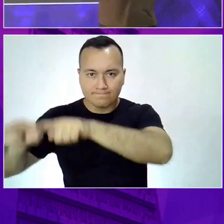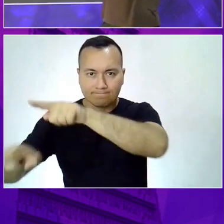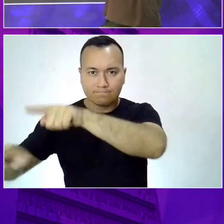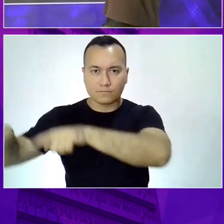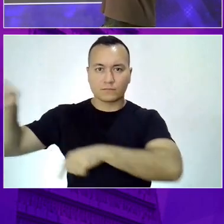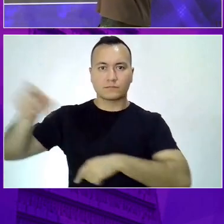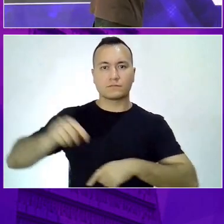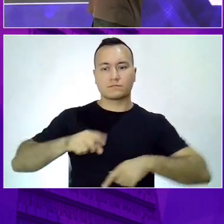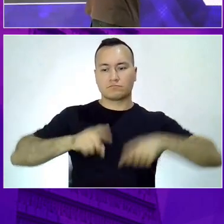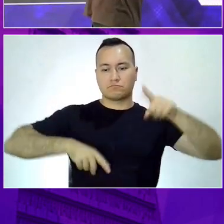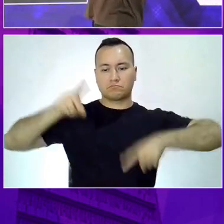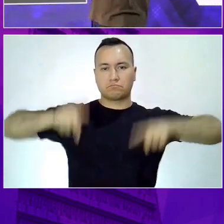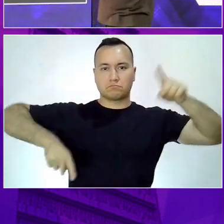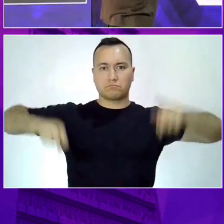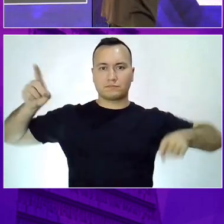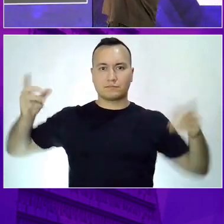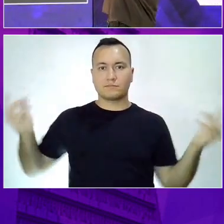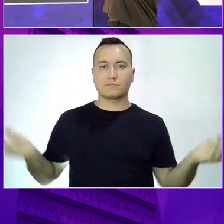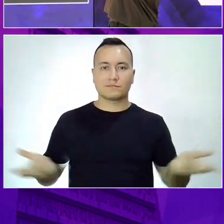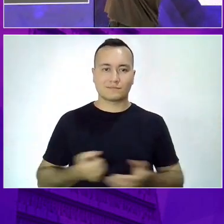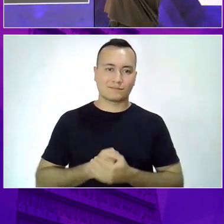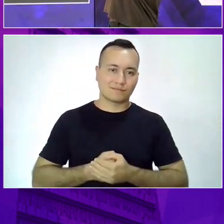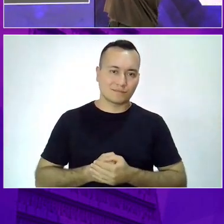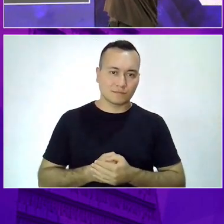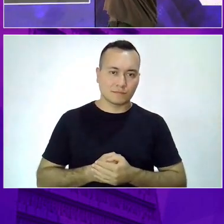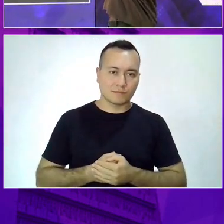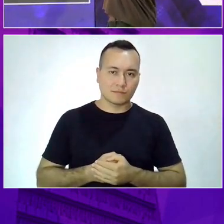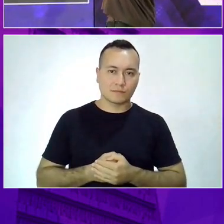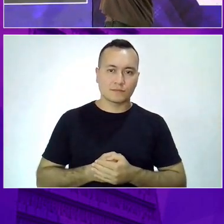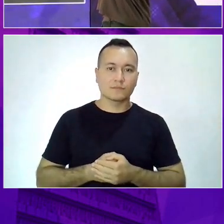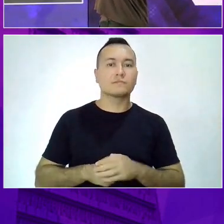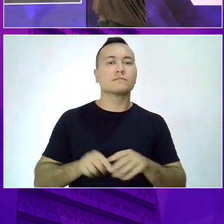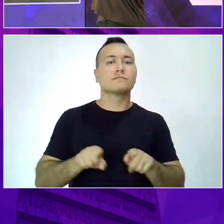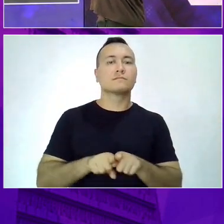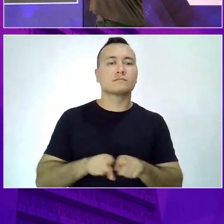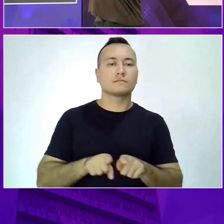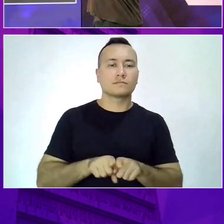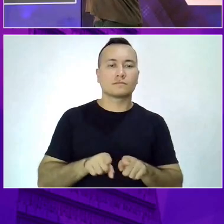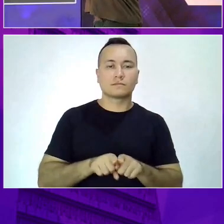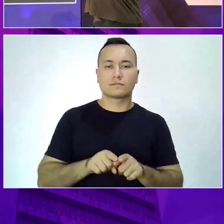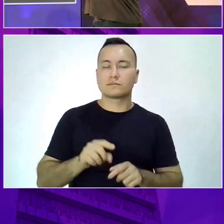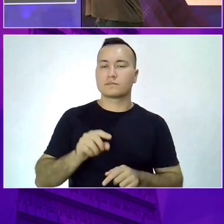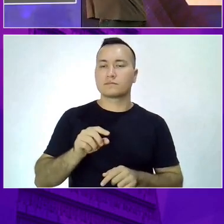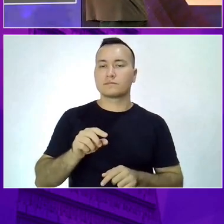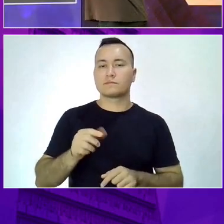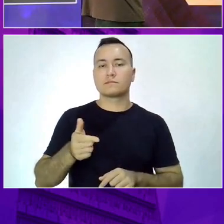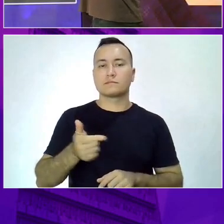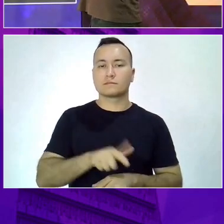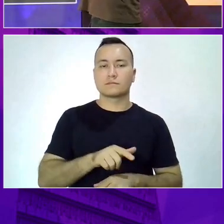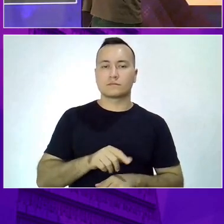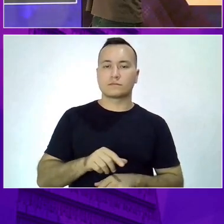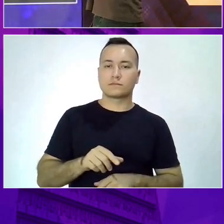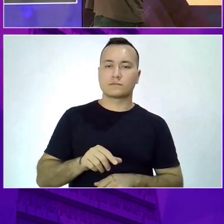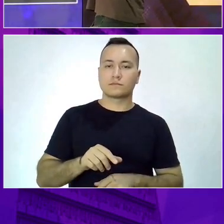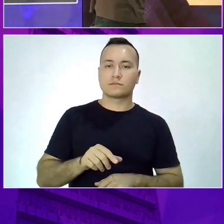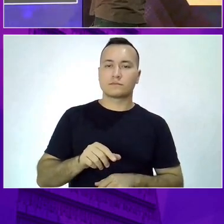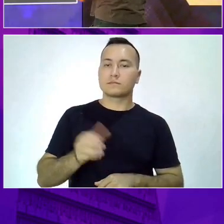today, tomorrow, para todos, onde as necessidades